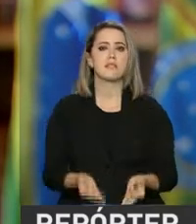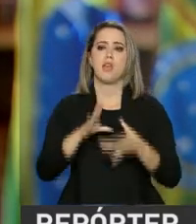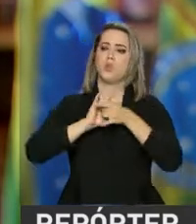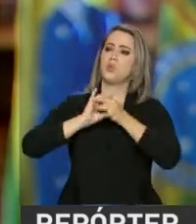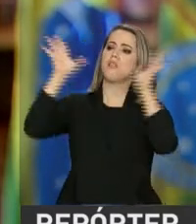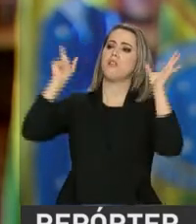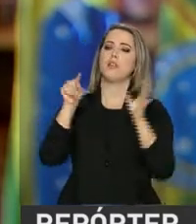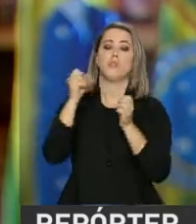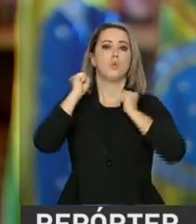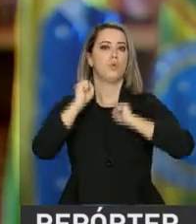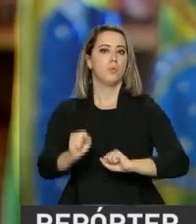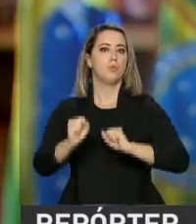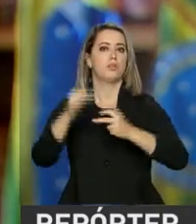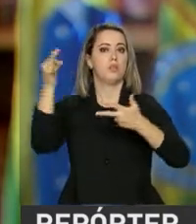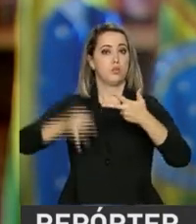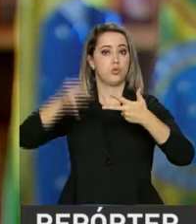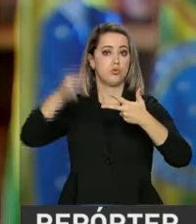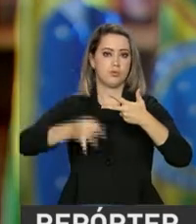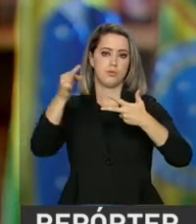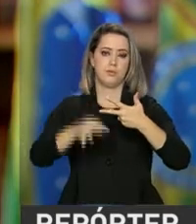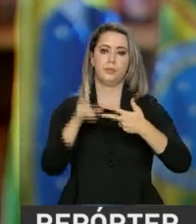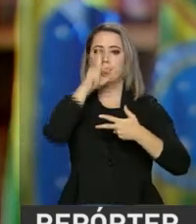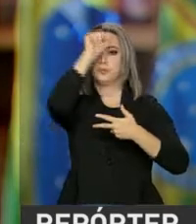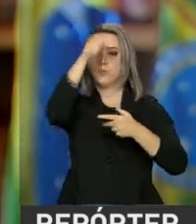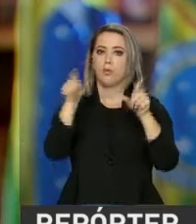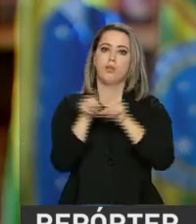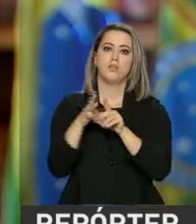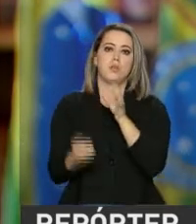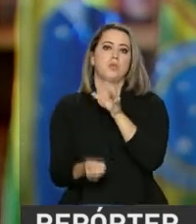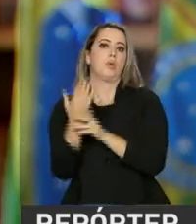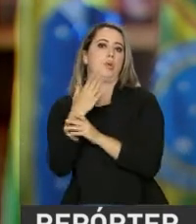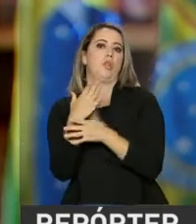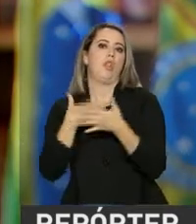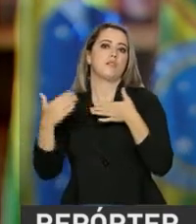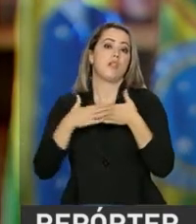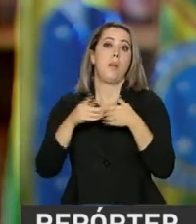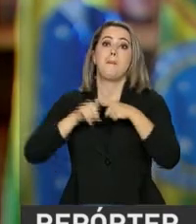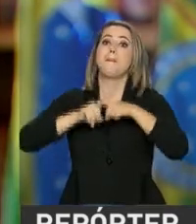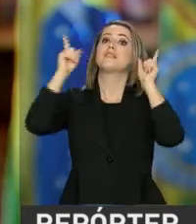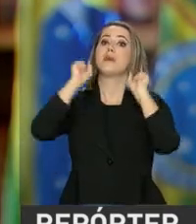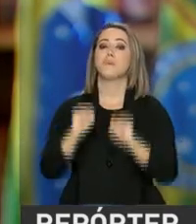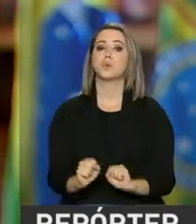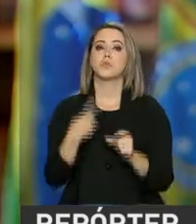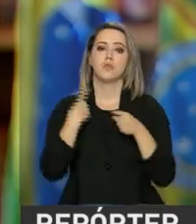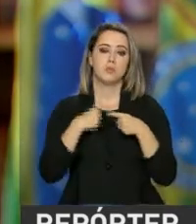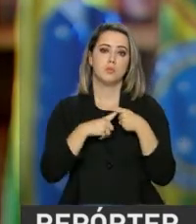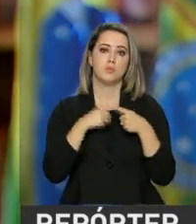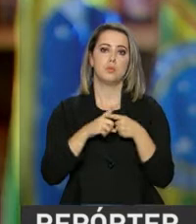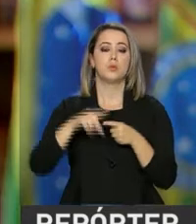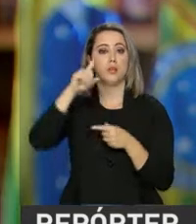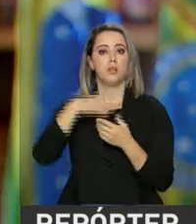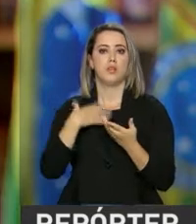do poder judiciário essa força não surgiu do acaso ela é possível em razão do mandato